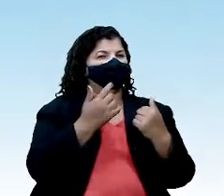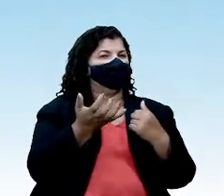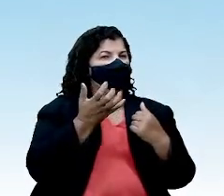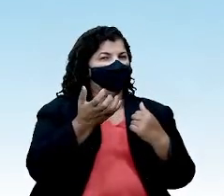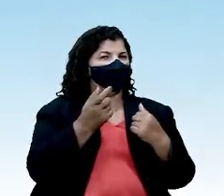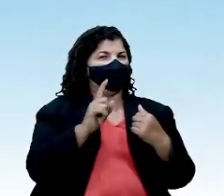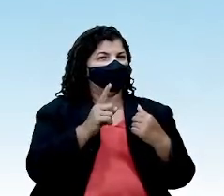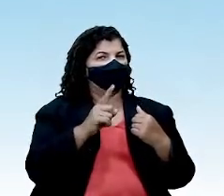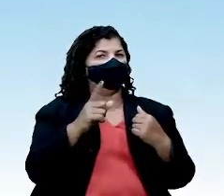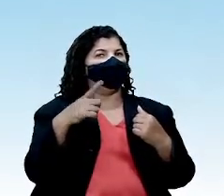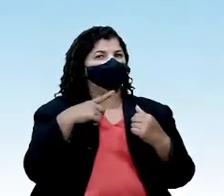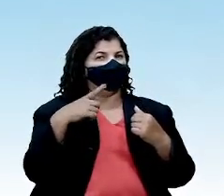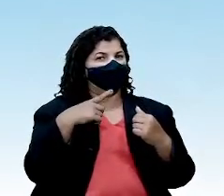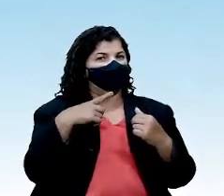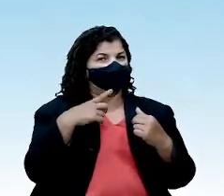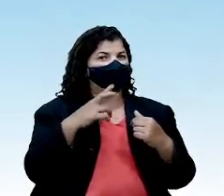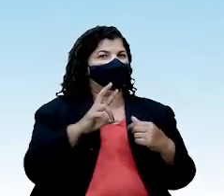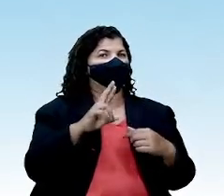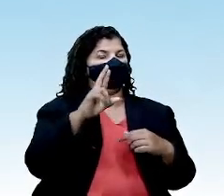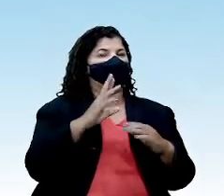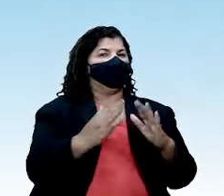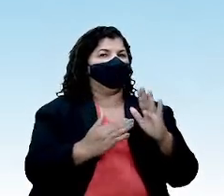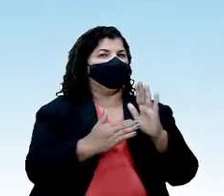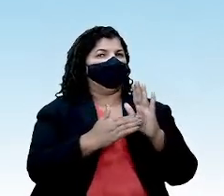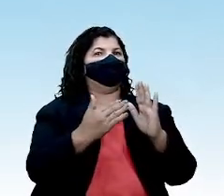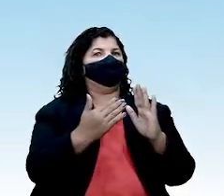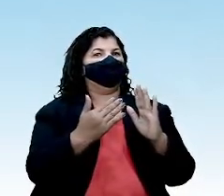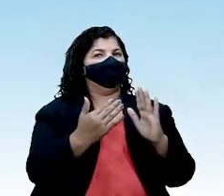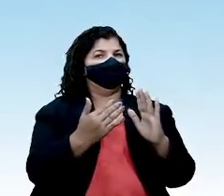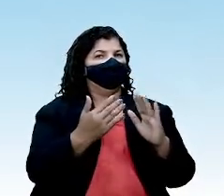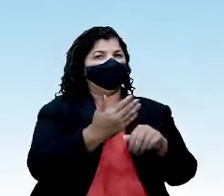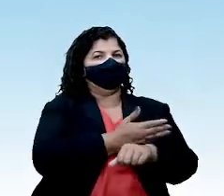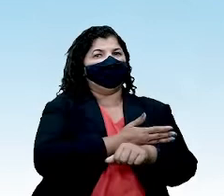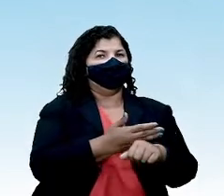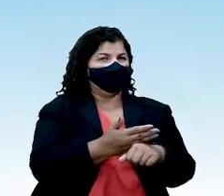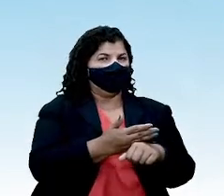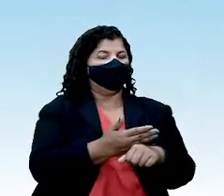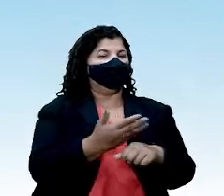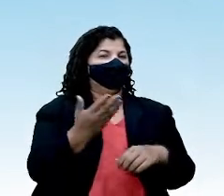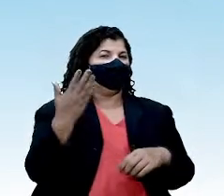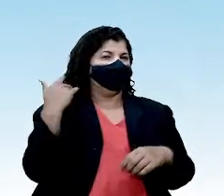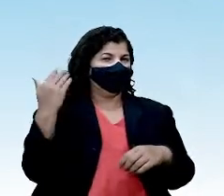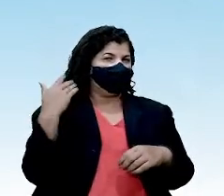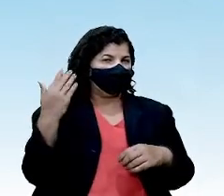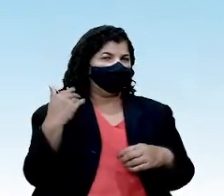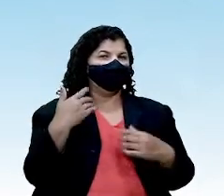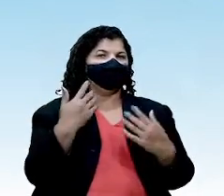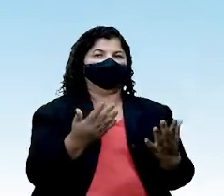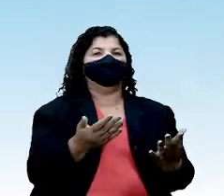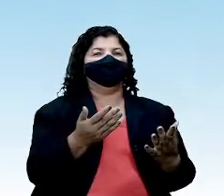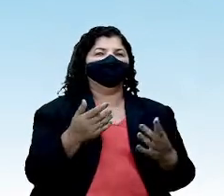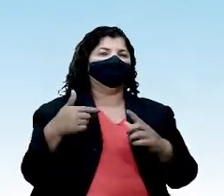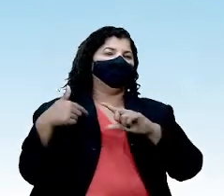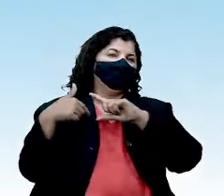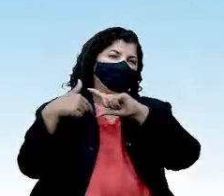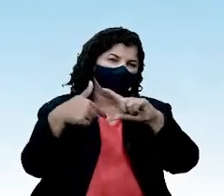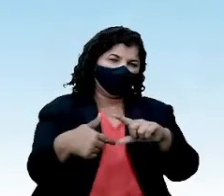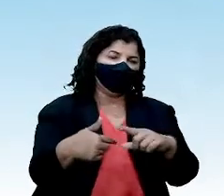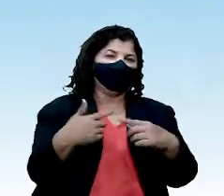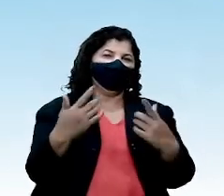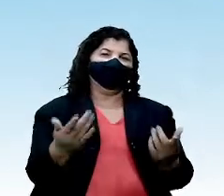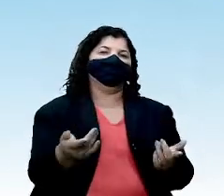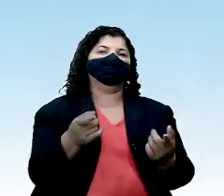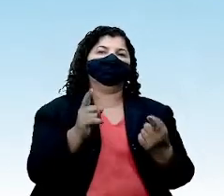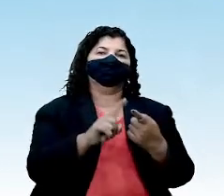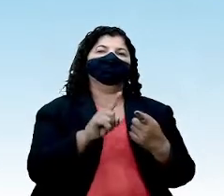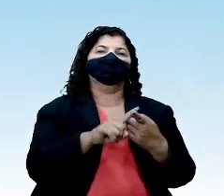Ele tinha seu poder limitado pelos costumes da época, não é isso? Pela tradição e pela existência